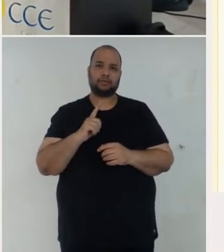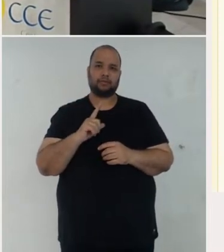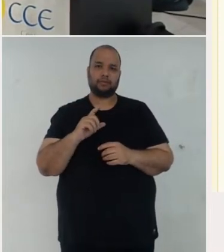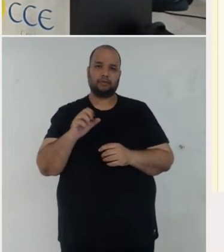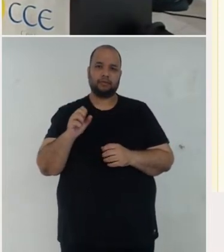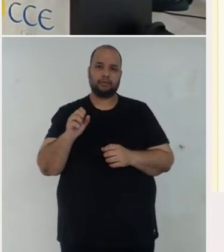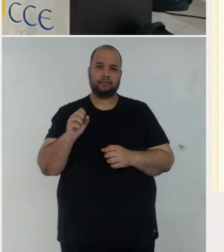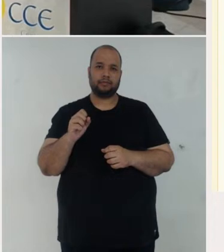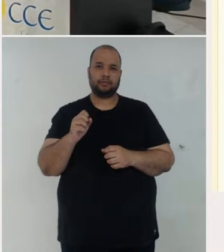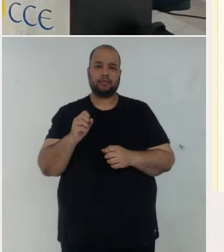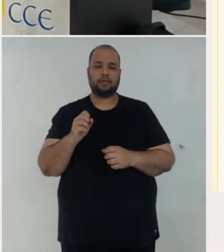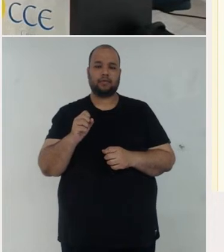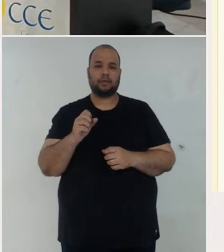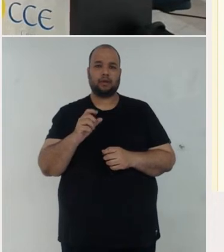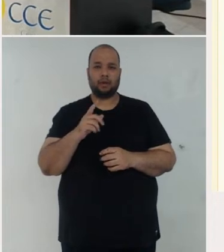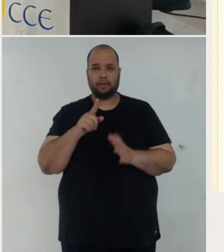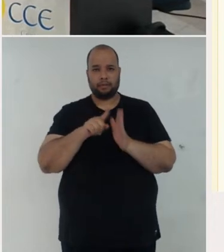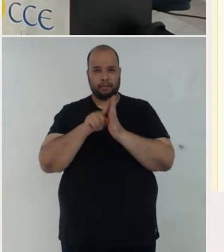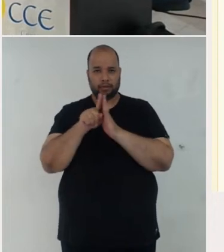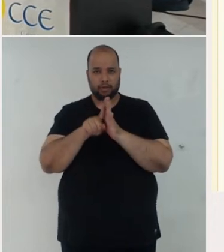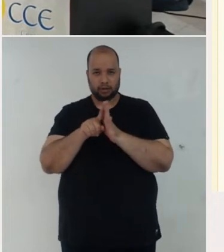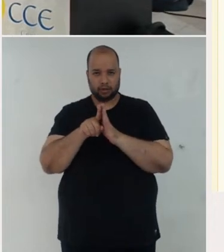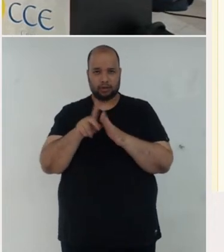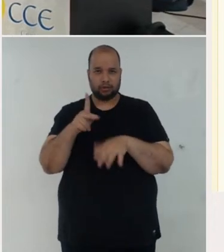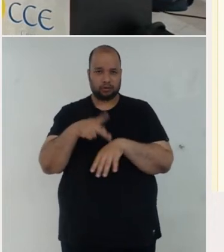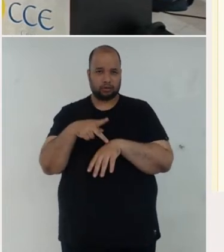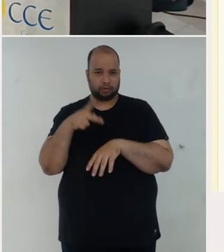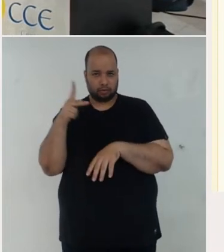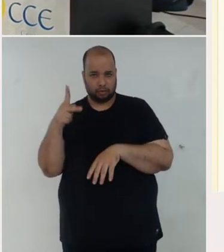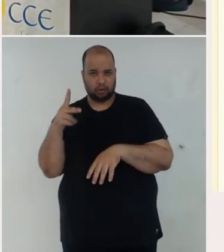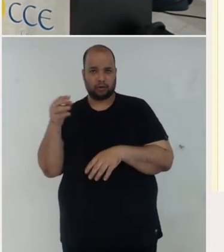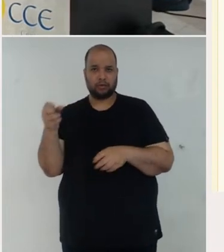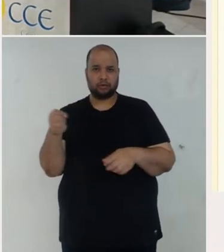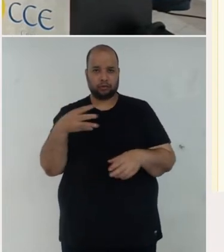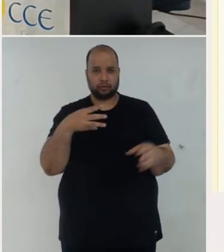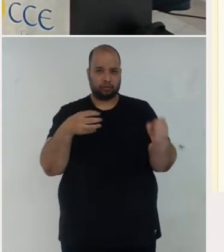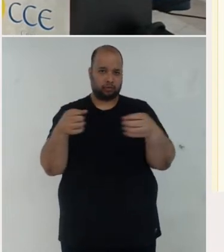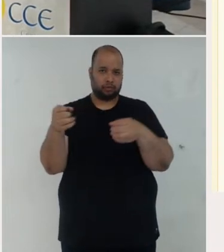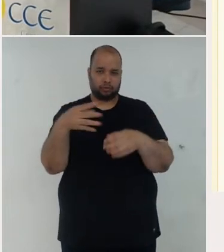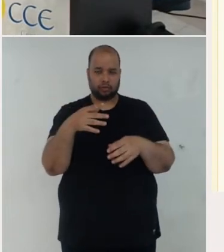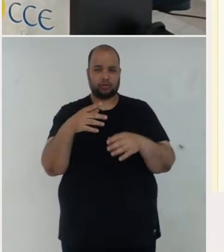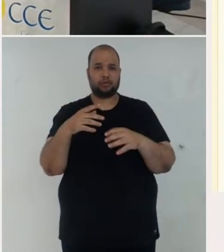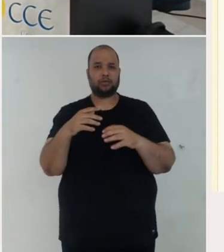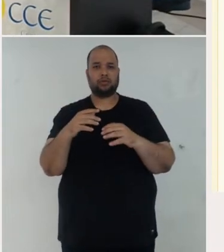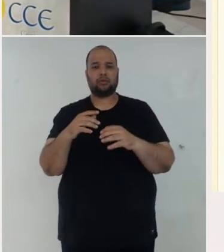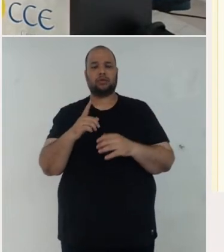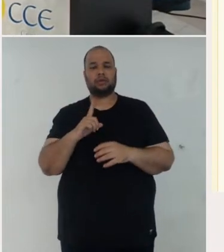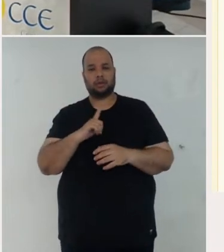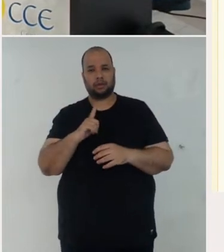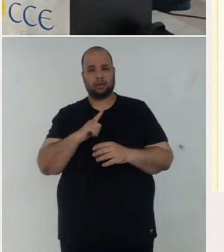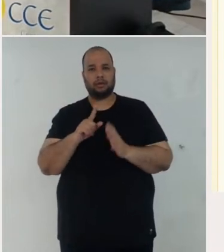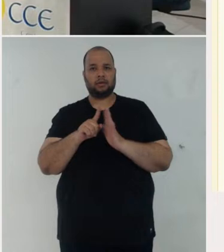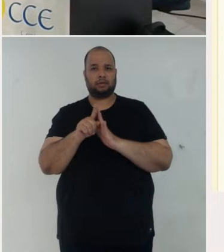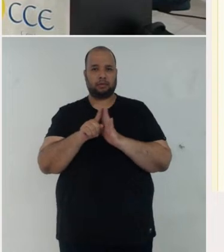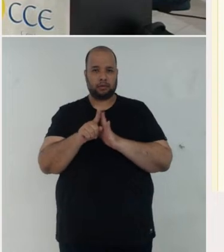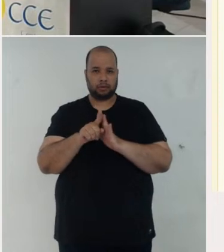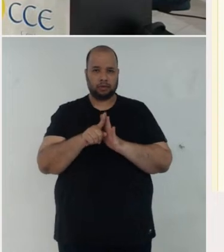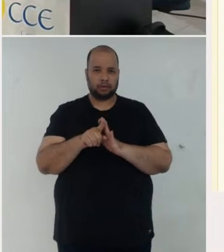alimentado principalmente com pesquisadores de pós-graduação. Os de graduação que nós temos